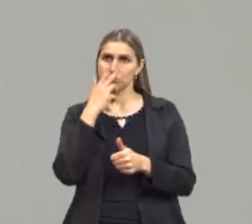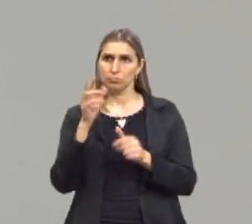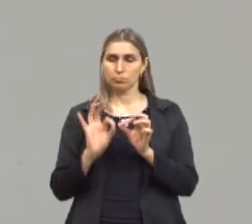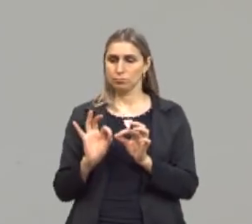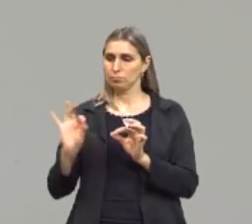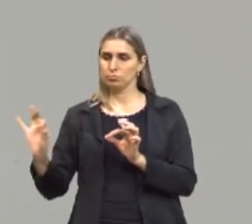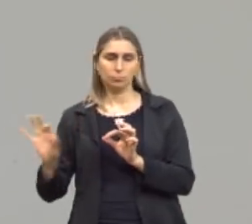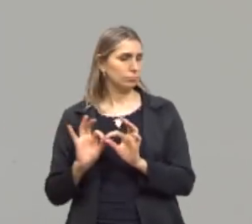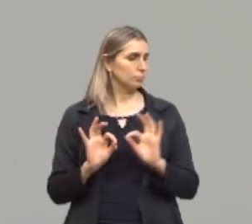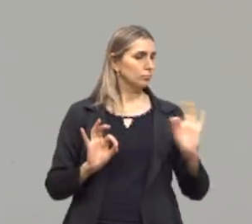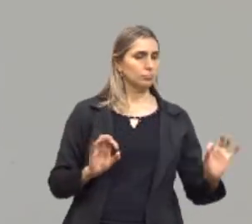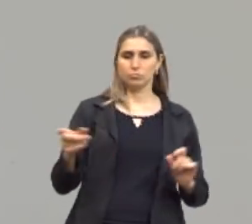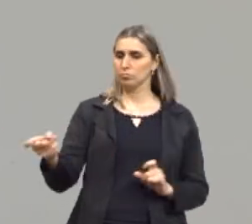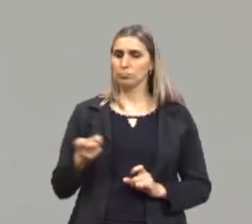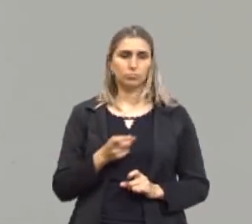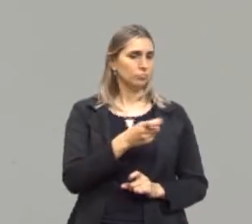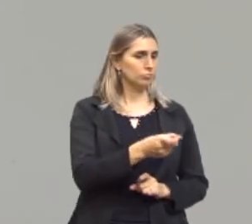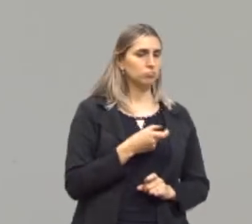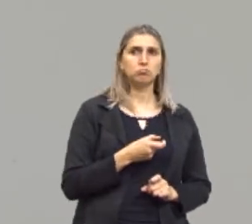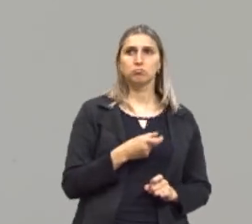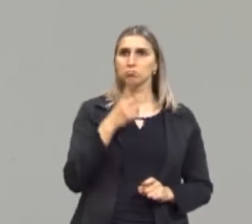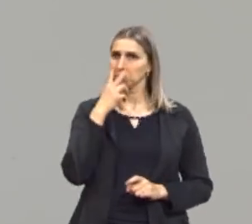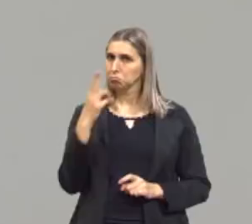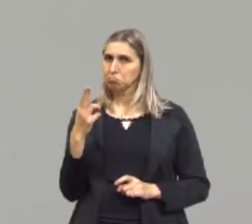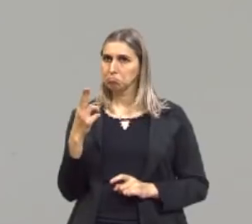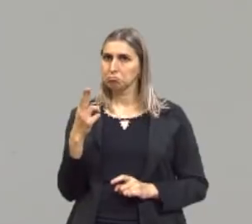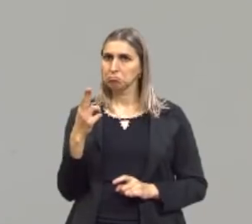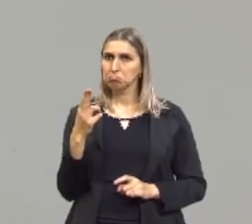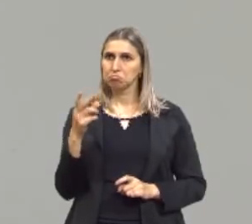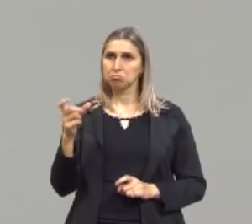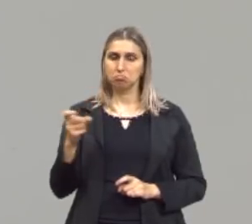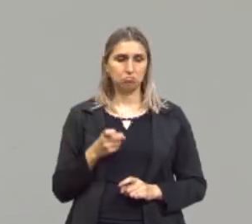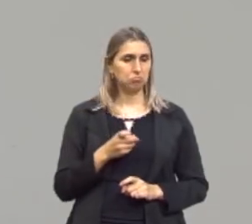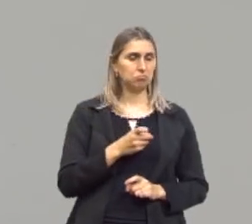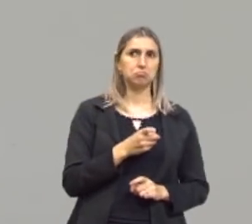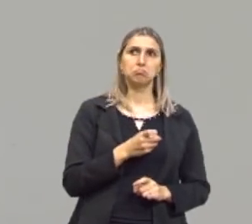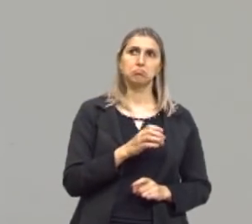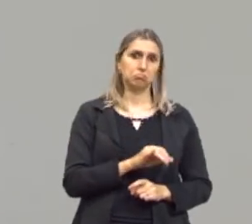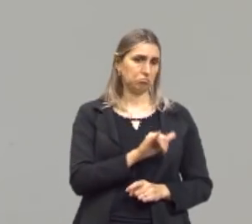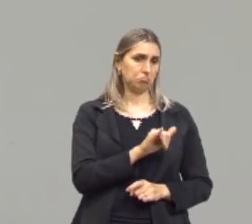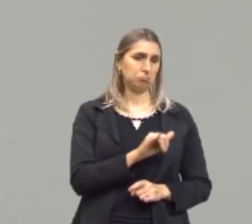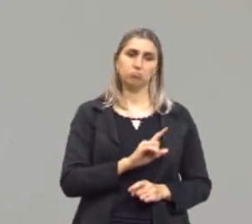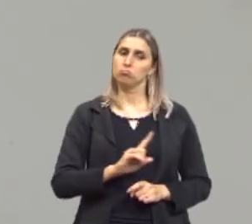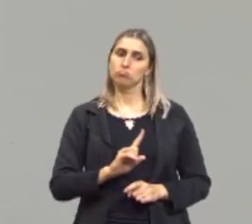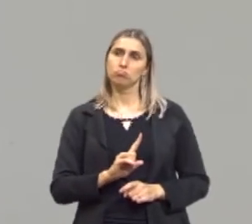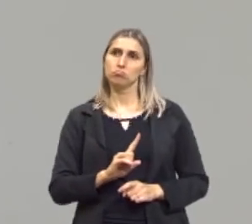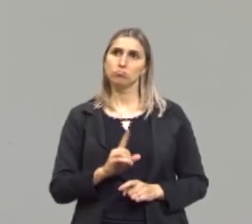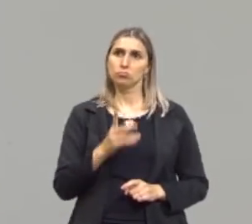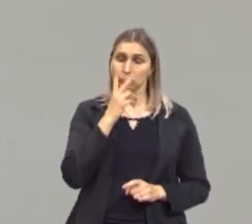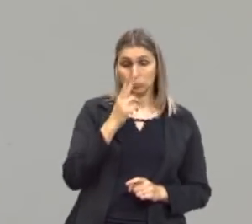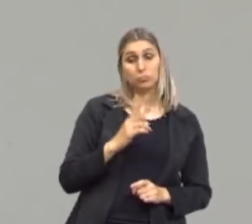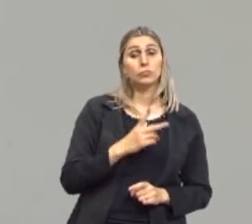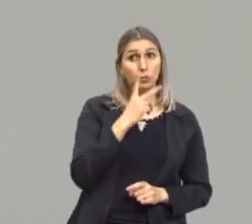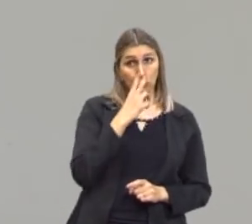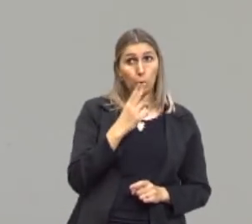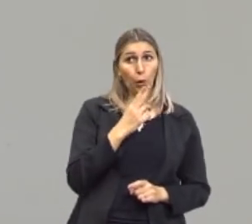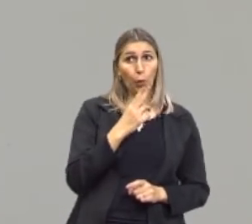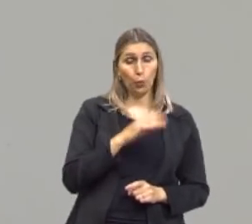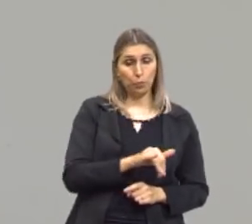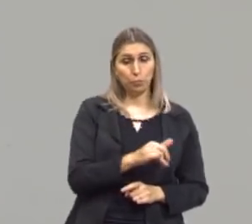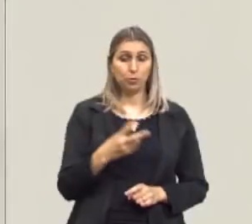de x e x, porque são distâncias iguais. Pode ser x e y, sendo que y é igual a x.